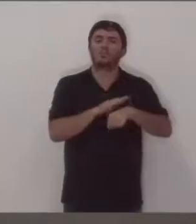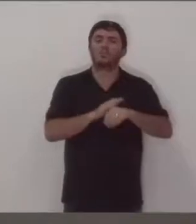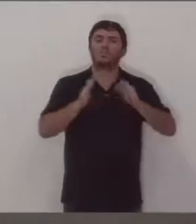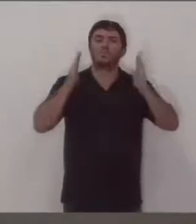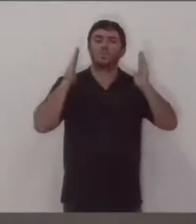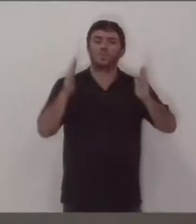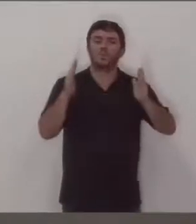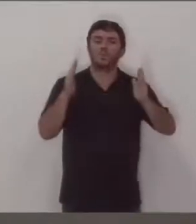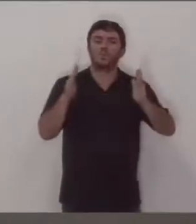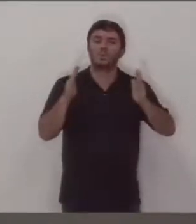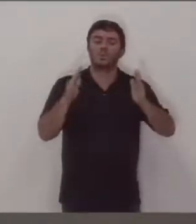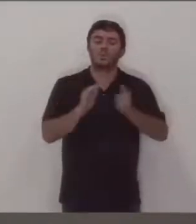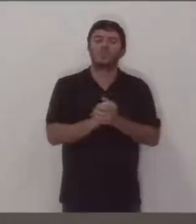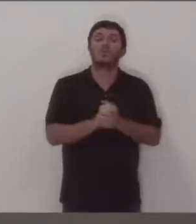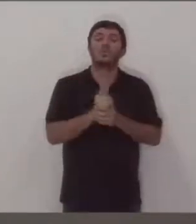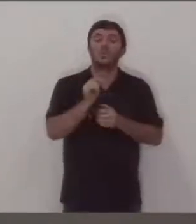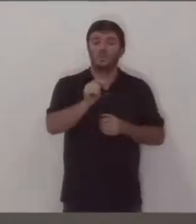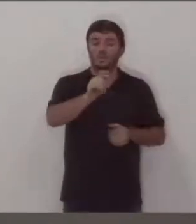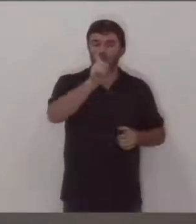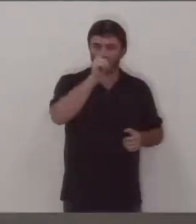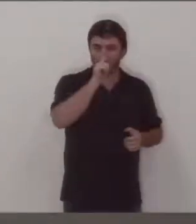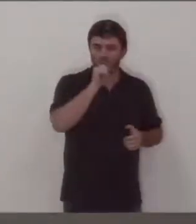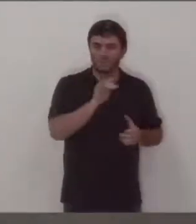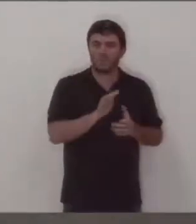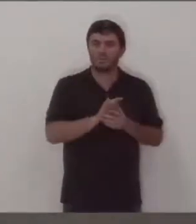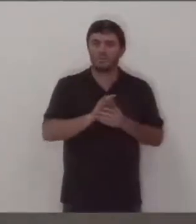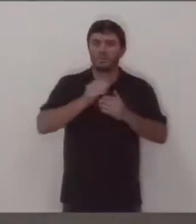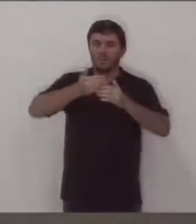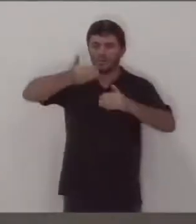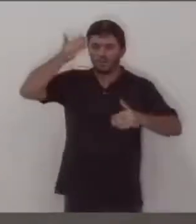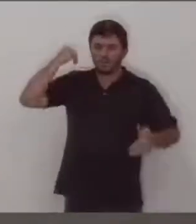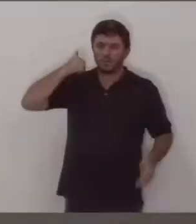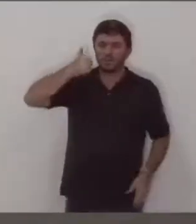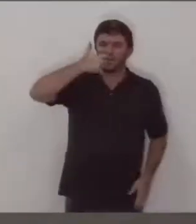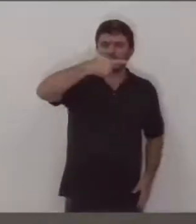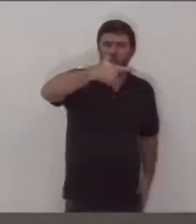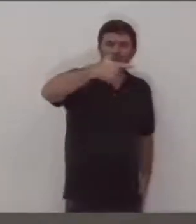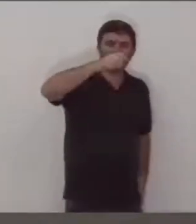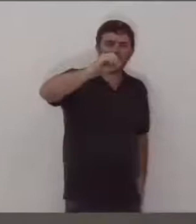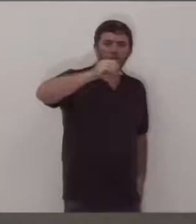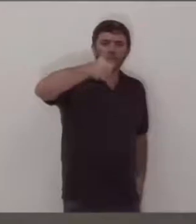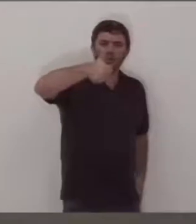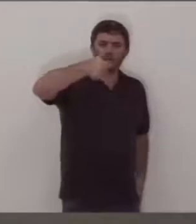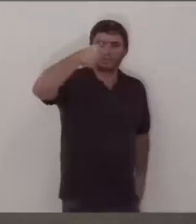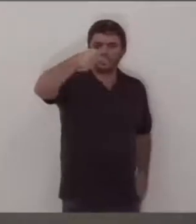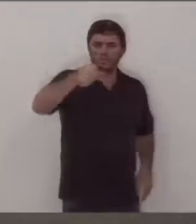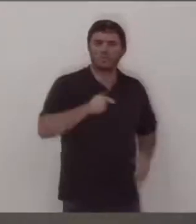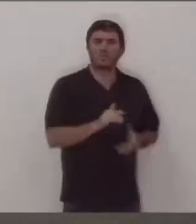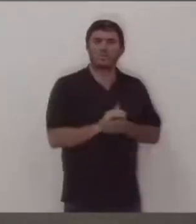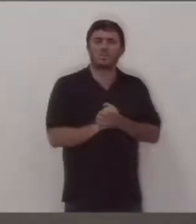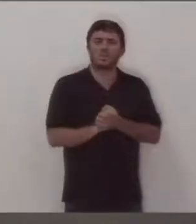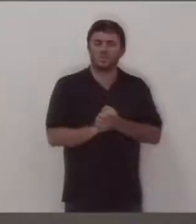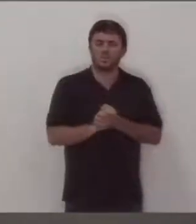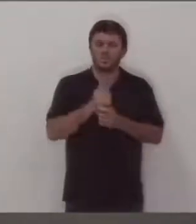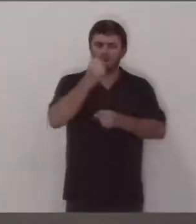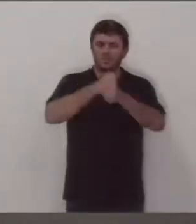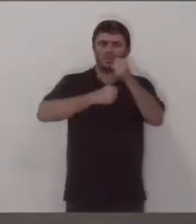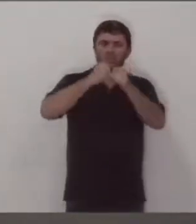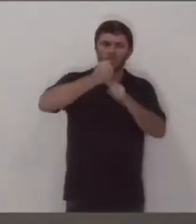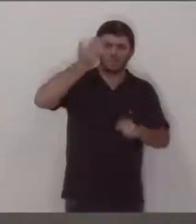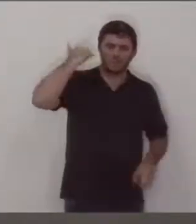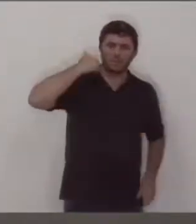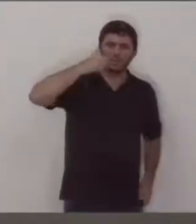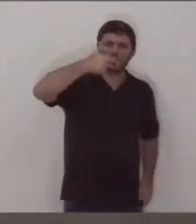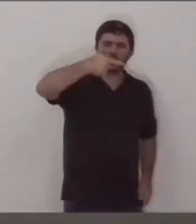olha que informação importante. Lá em 2017, eu vou ser justo, pegar a data, não primeira, mas a data que foi